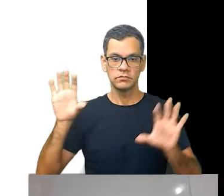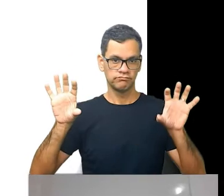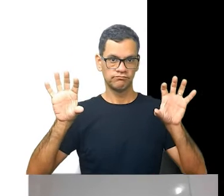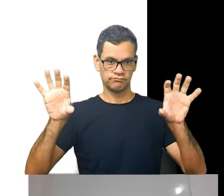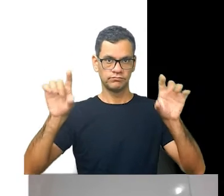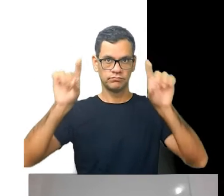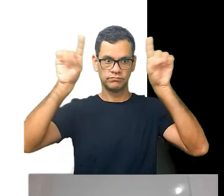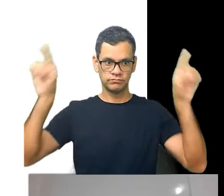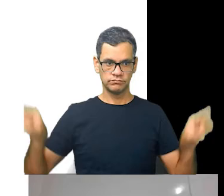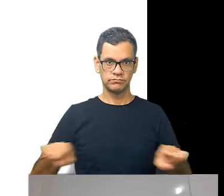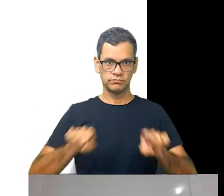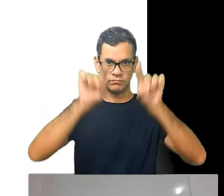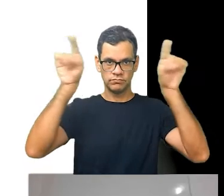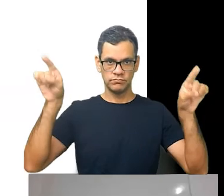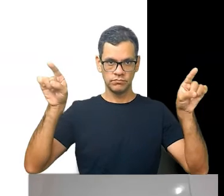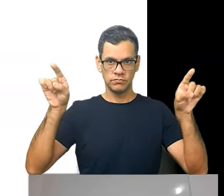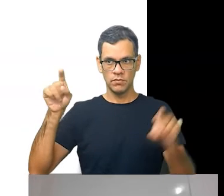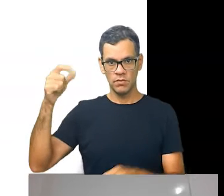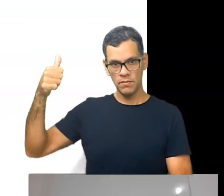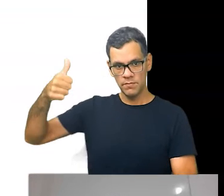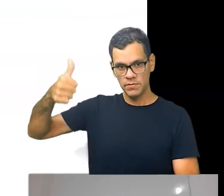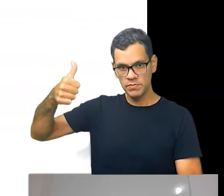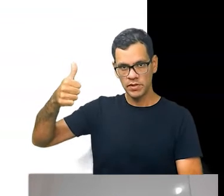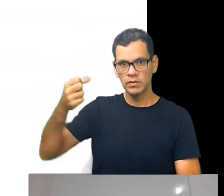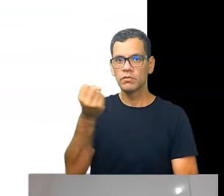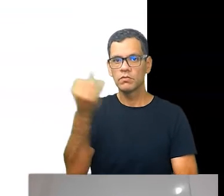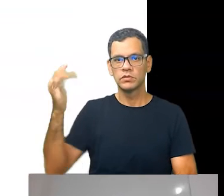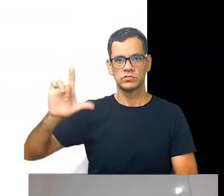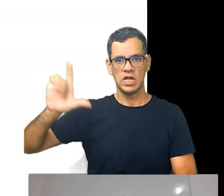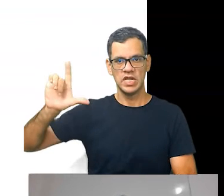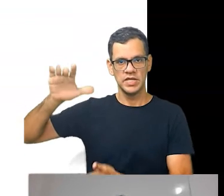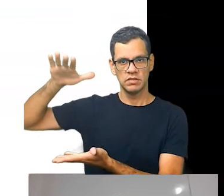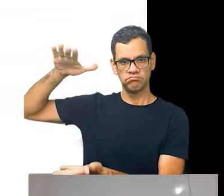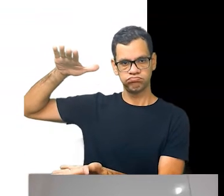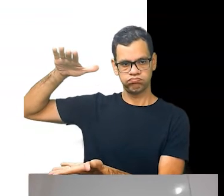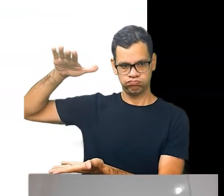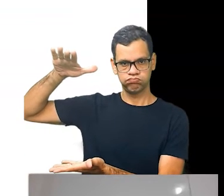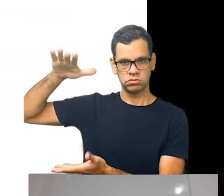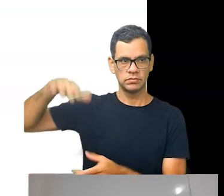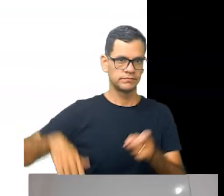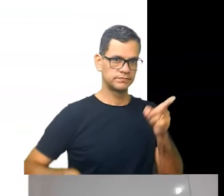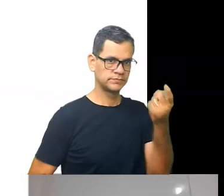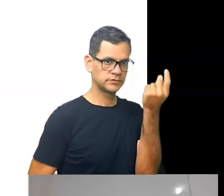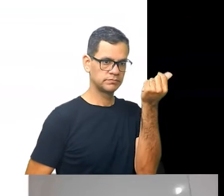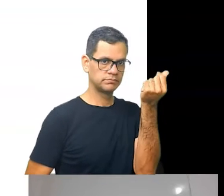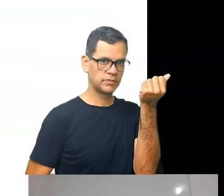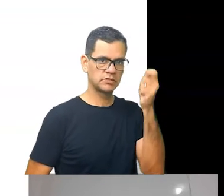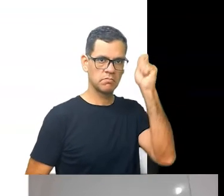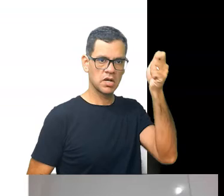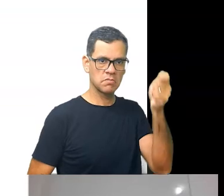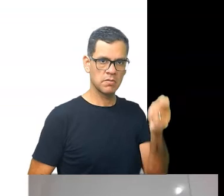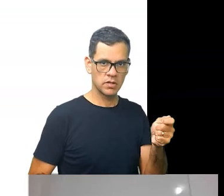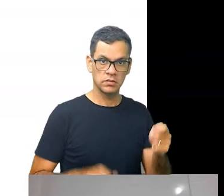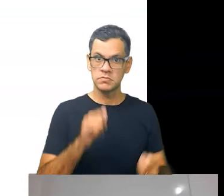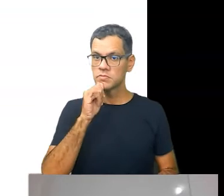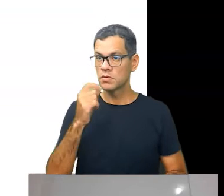de Curitiba. Então, veja que eu fiz dois diagramas. O primeiro diagrama representa a quantidade de litros. E o